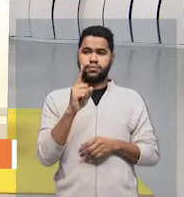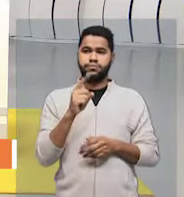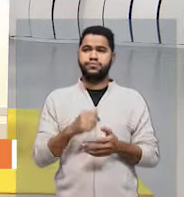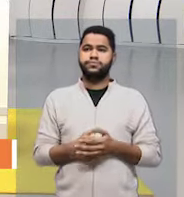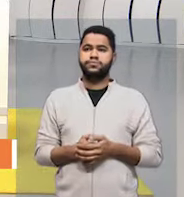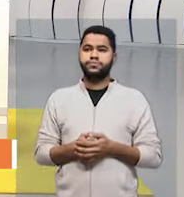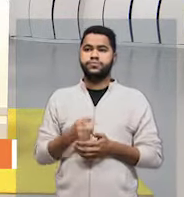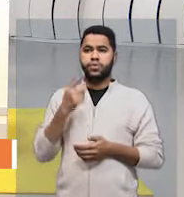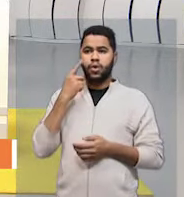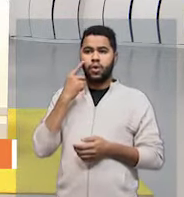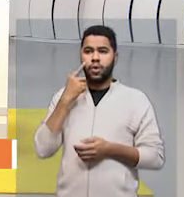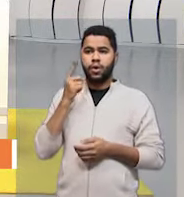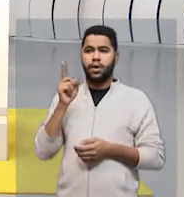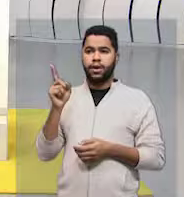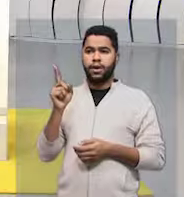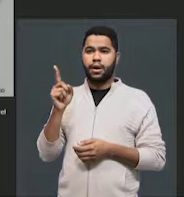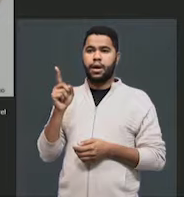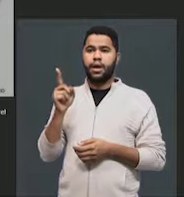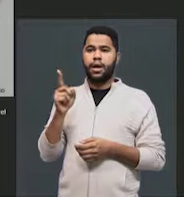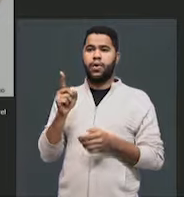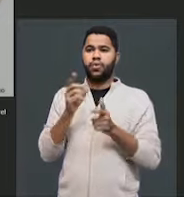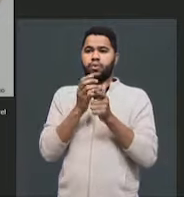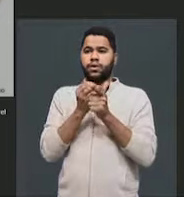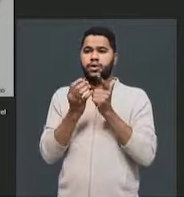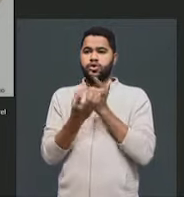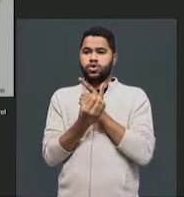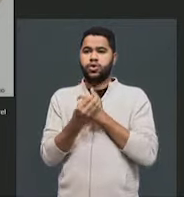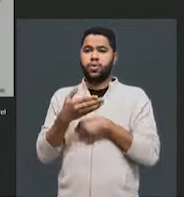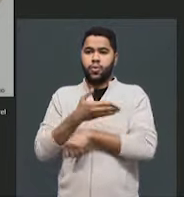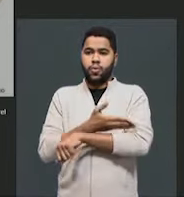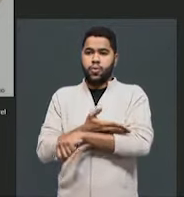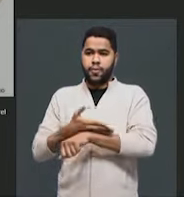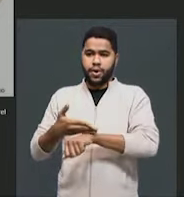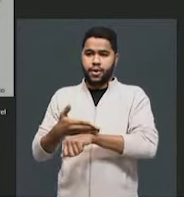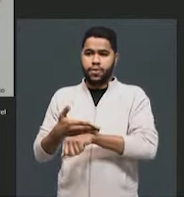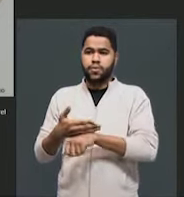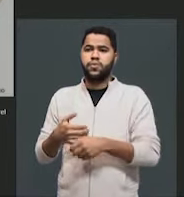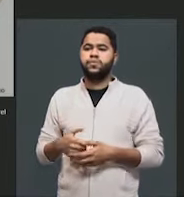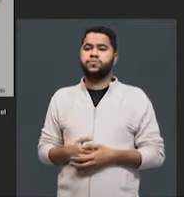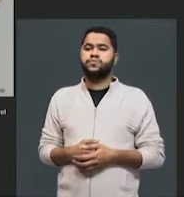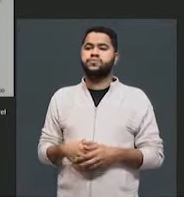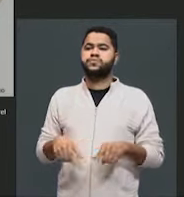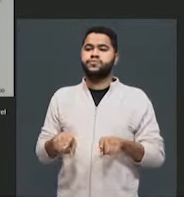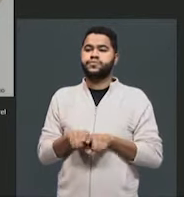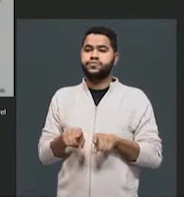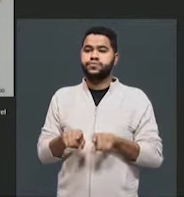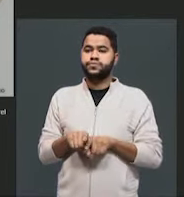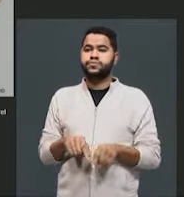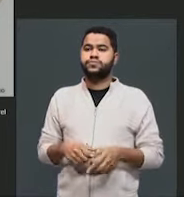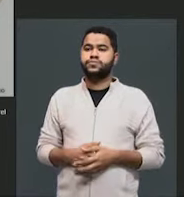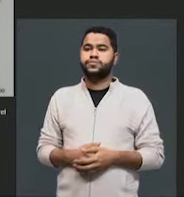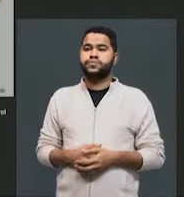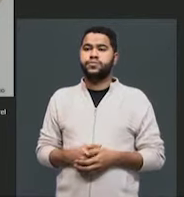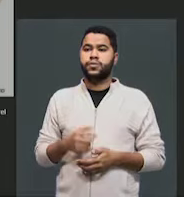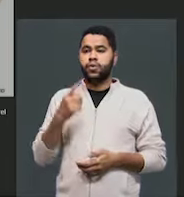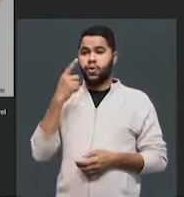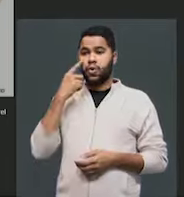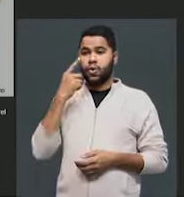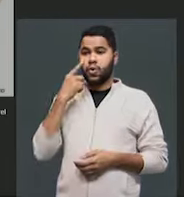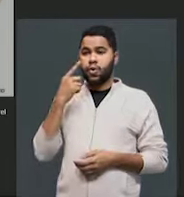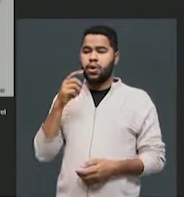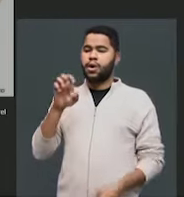O testículo, tá vendo? Do lado dele, mesma coisa, ó.